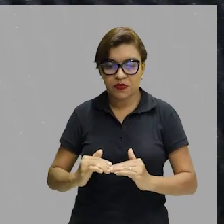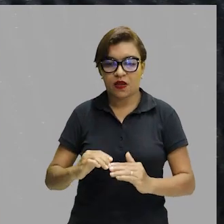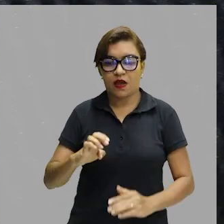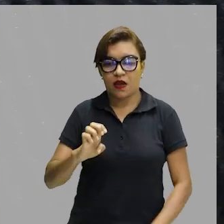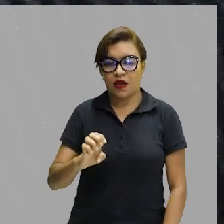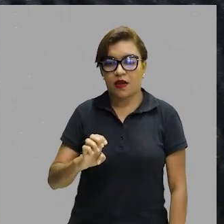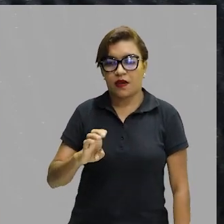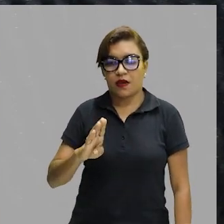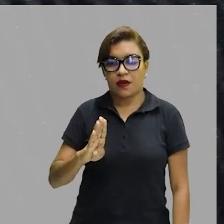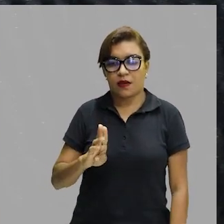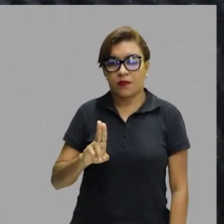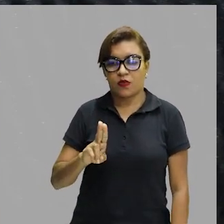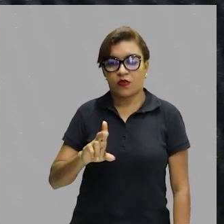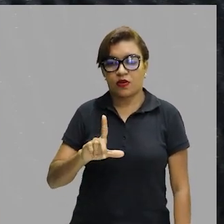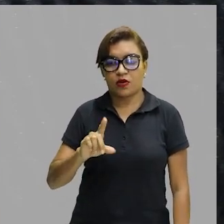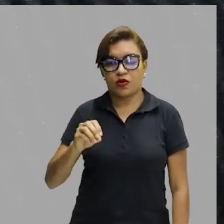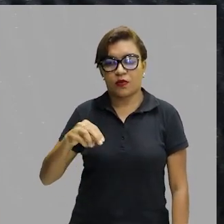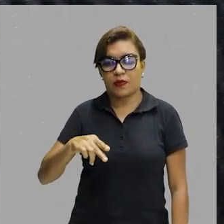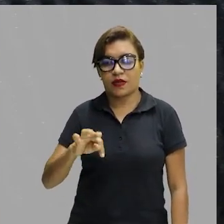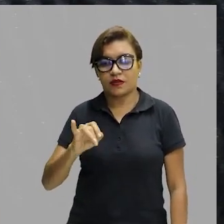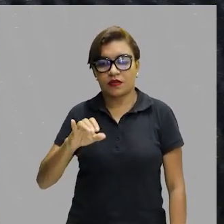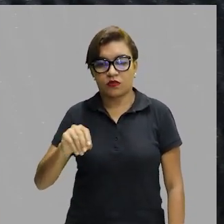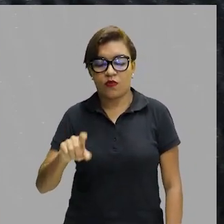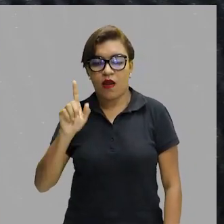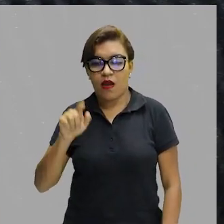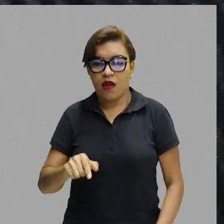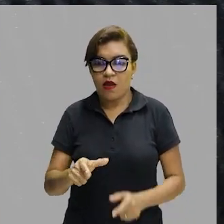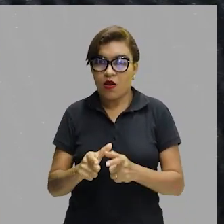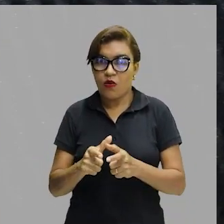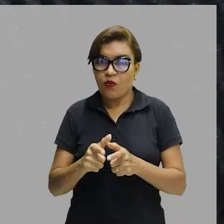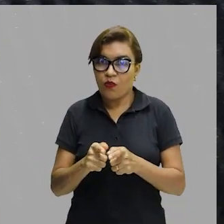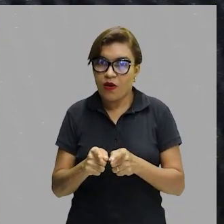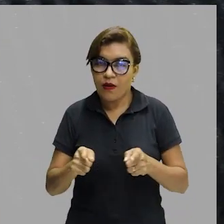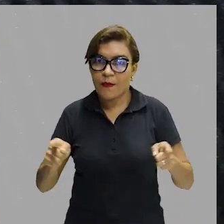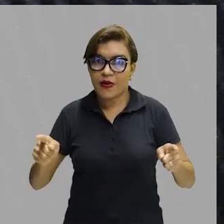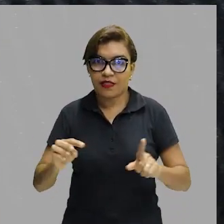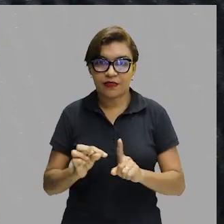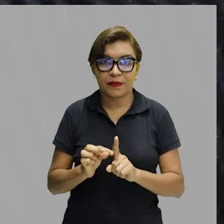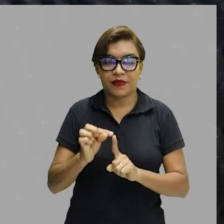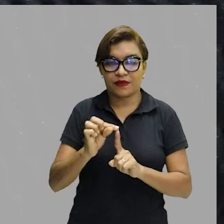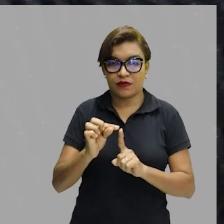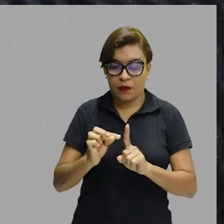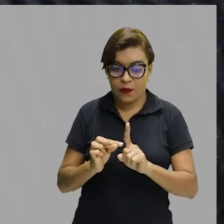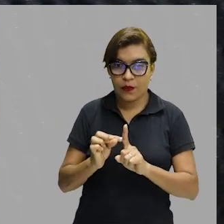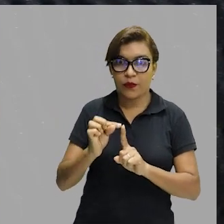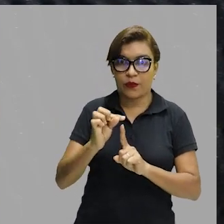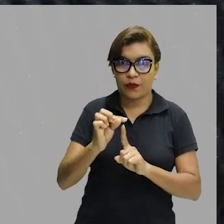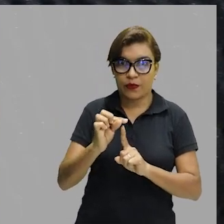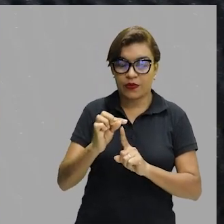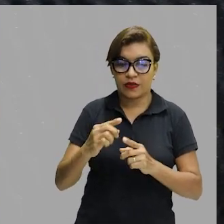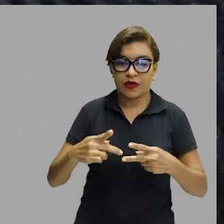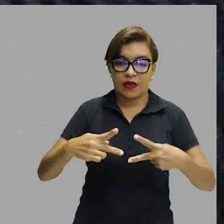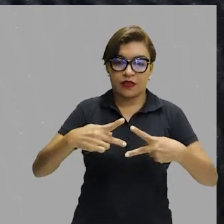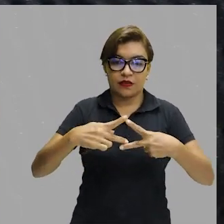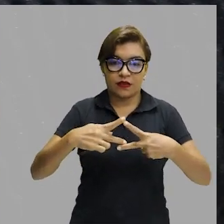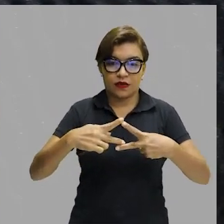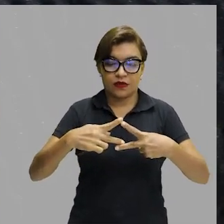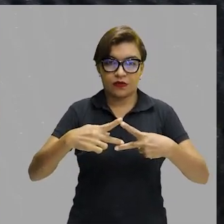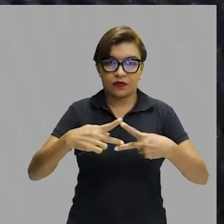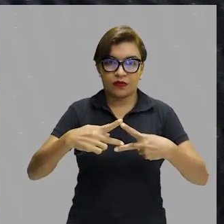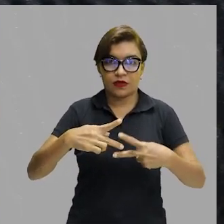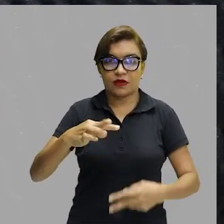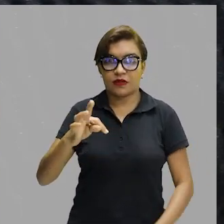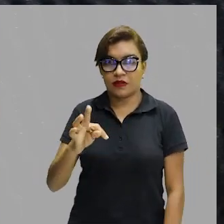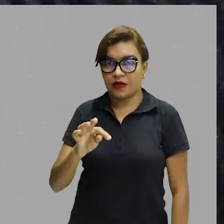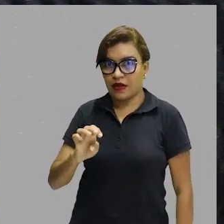está relacionado com a temperatura de ebulição. É o aumento da temperatura de ebulição, ΔTE, que é a diferença entre a temperatura